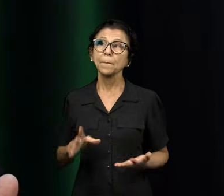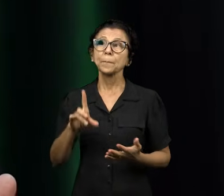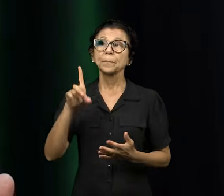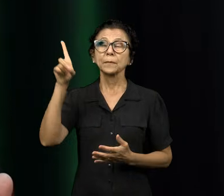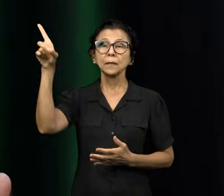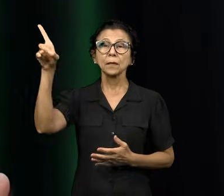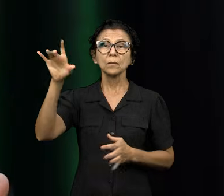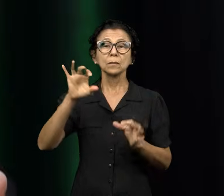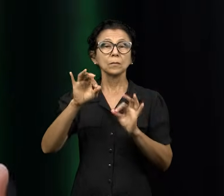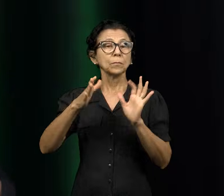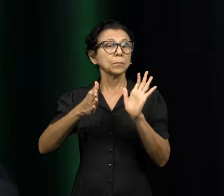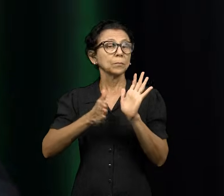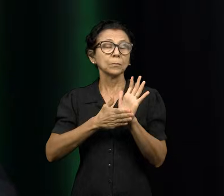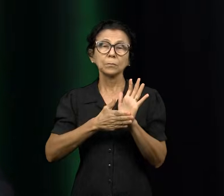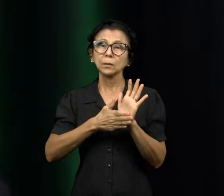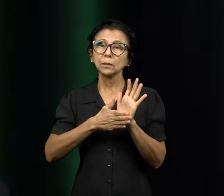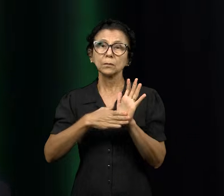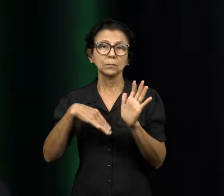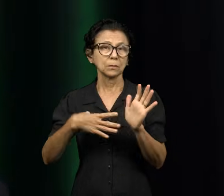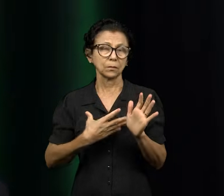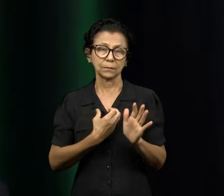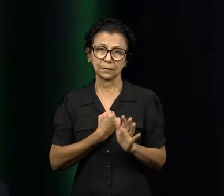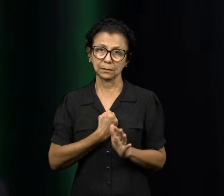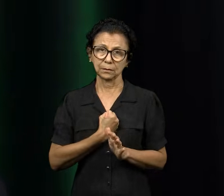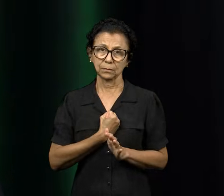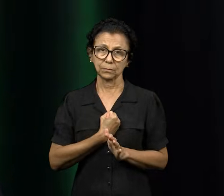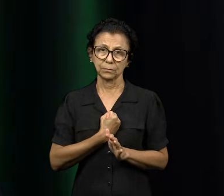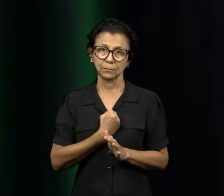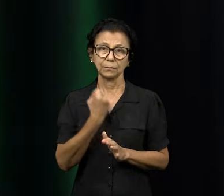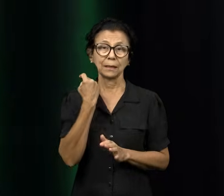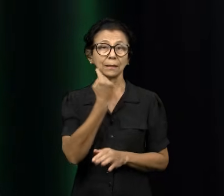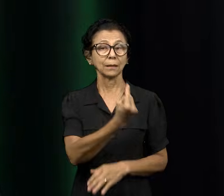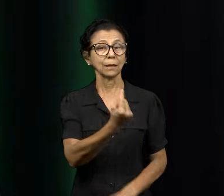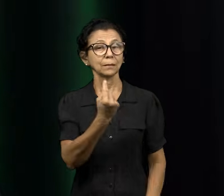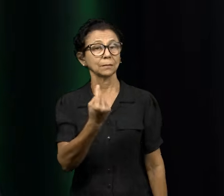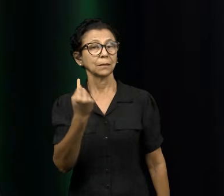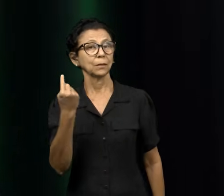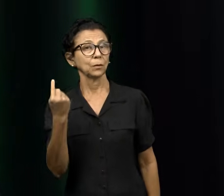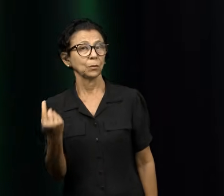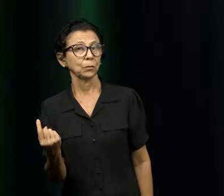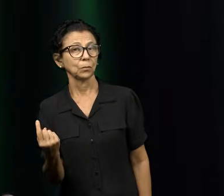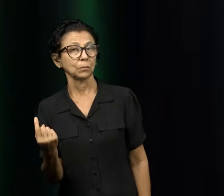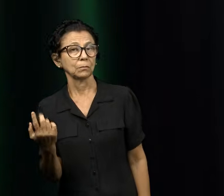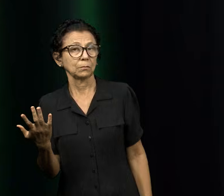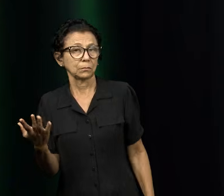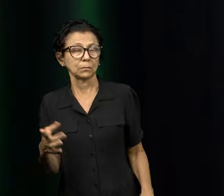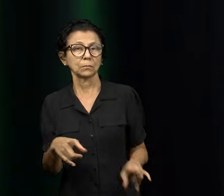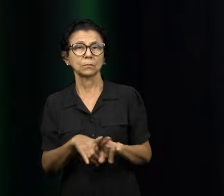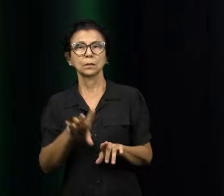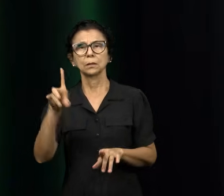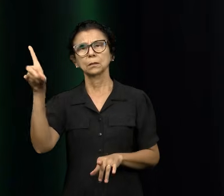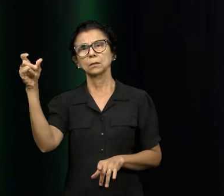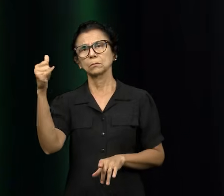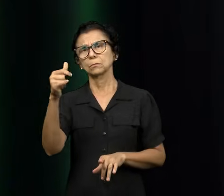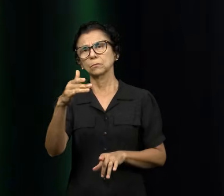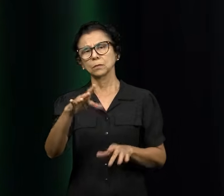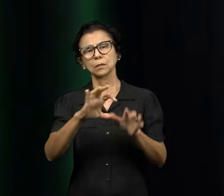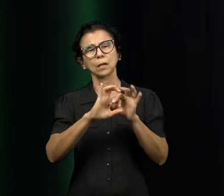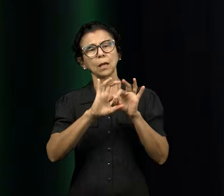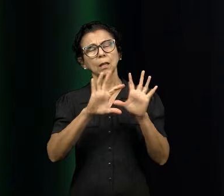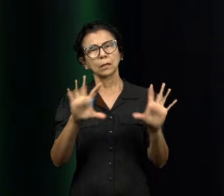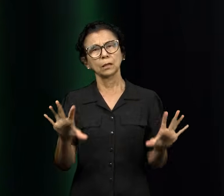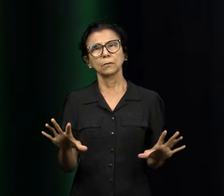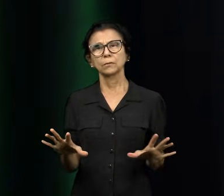tem um plano, a eleição na vida de cada um, mas o homem, Deus dá a liberdade ao homem de dizer,